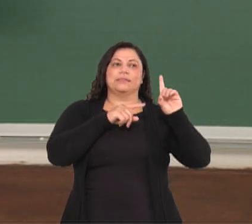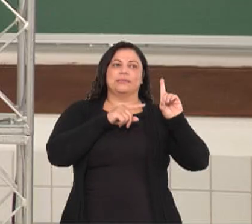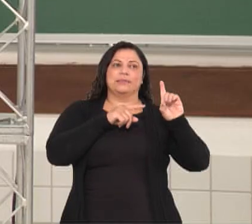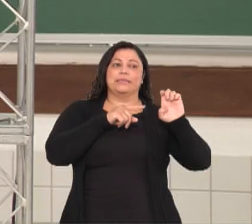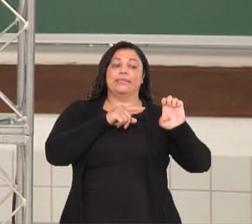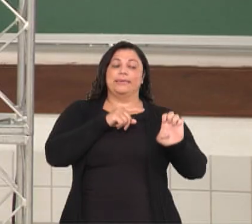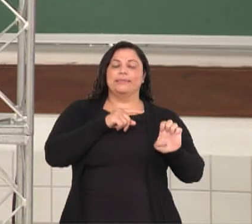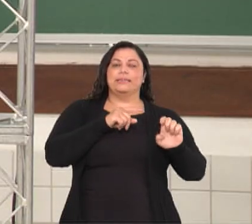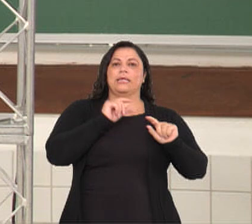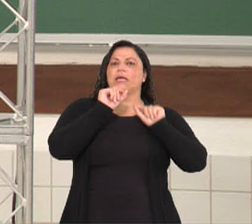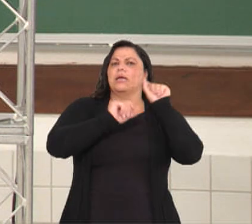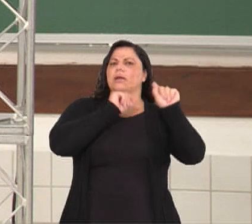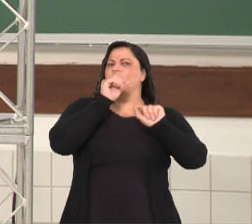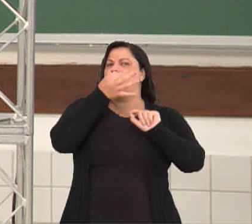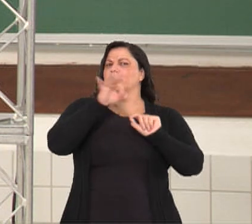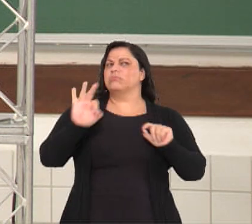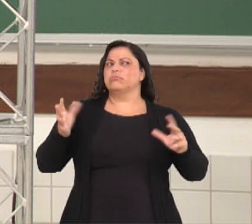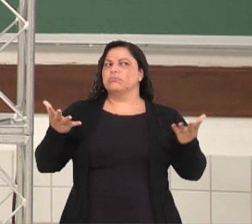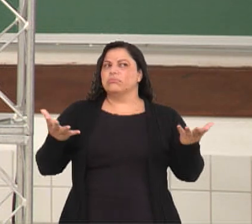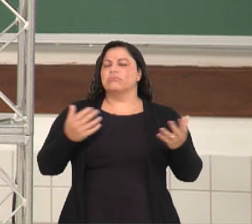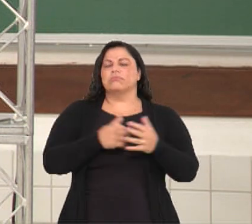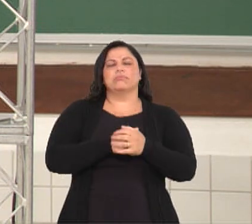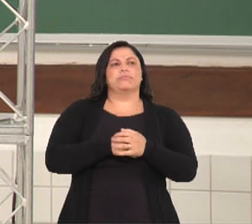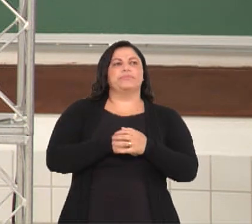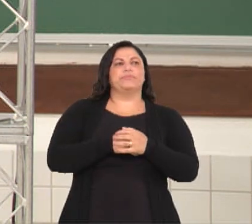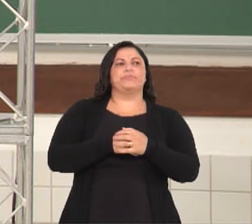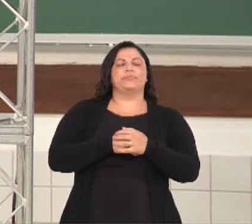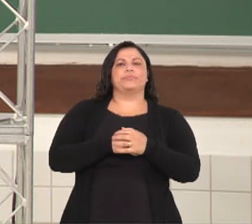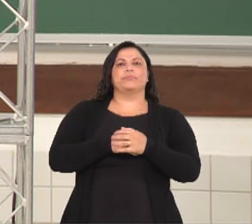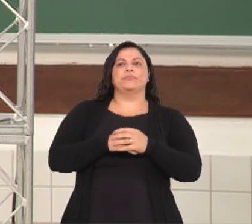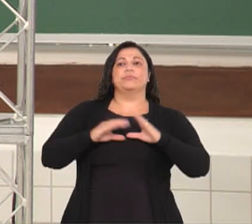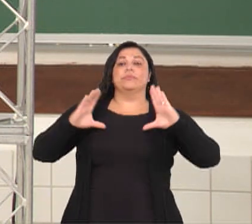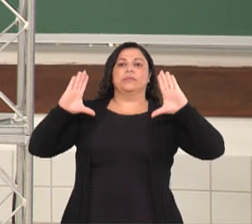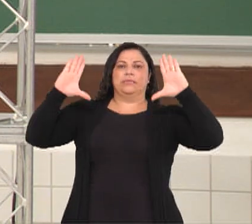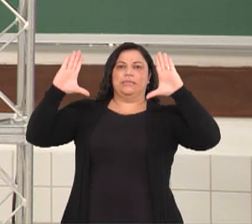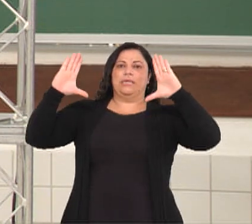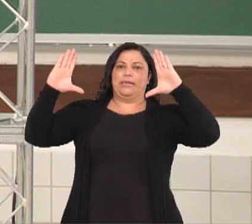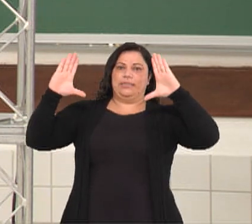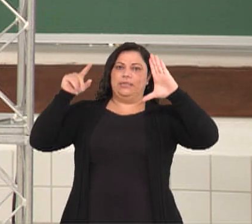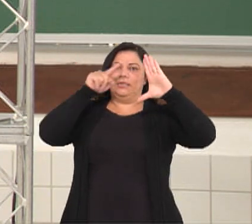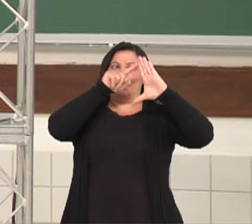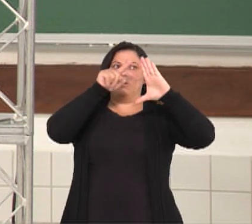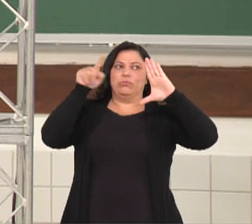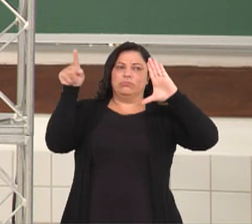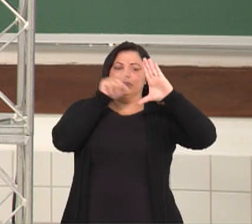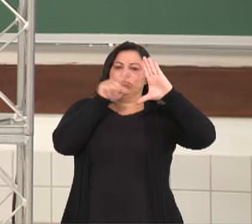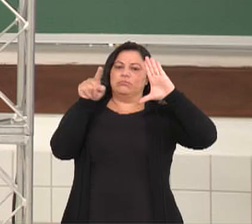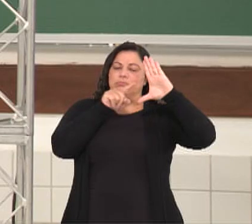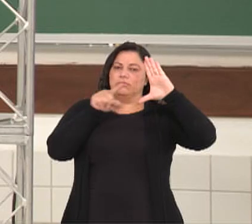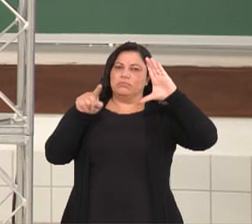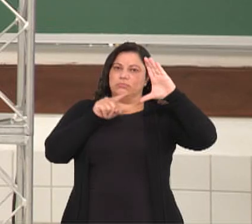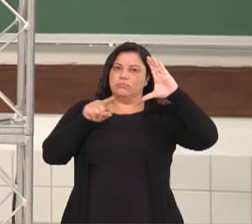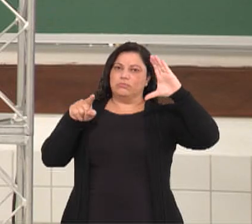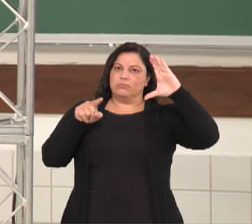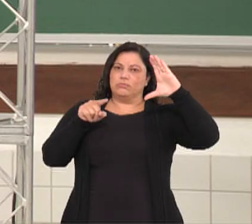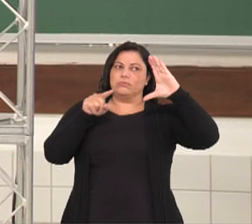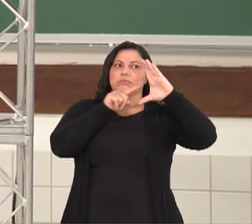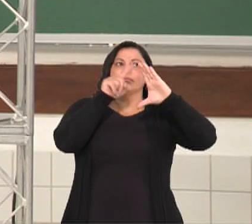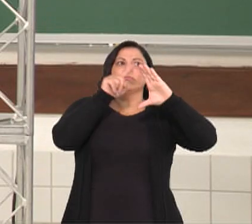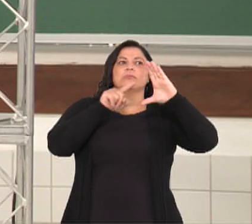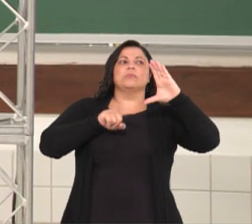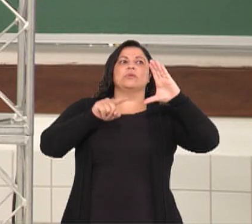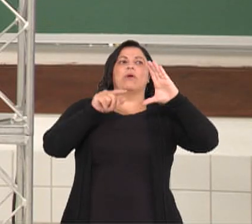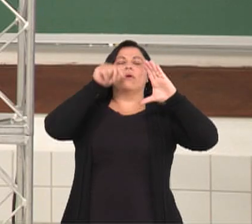bem. Aqui nesta tabela, nós temos todos os dados trazidos no texto. O valor do módulo das